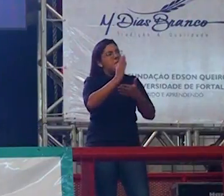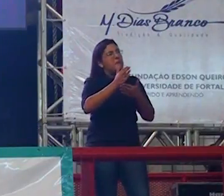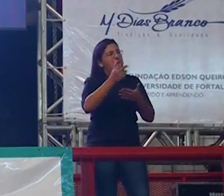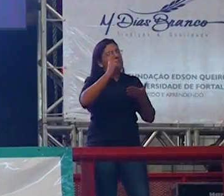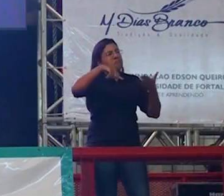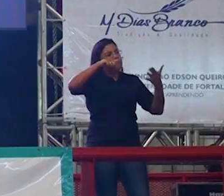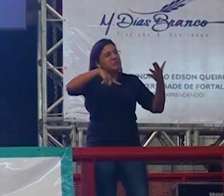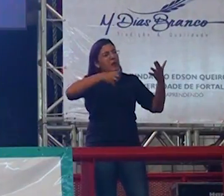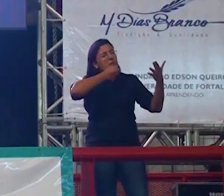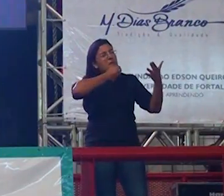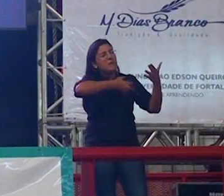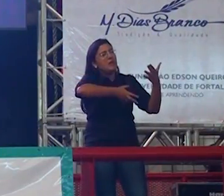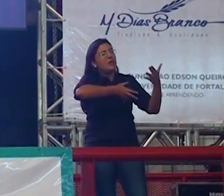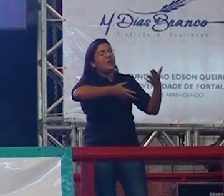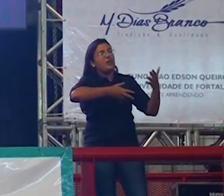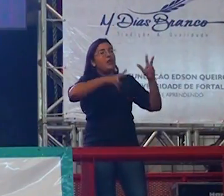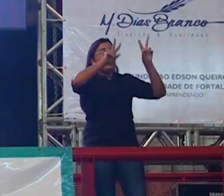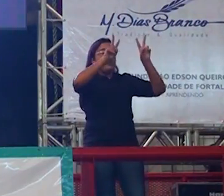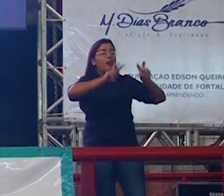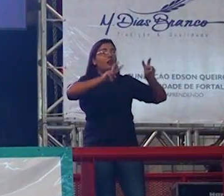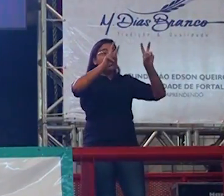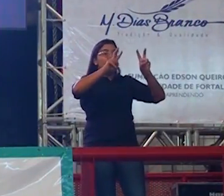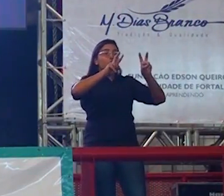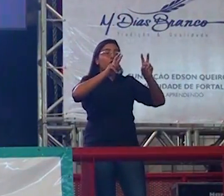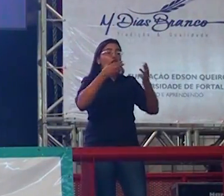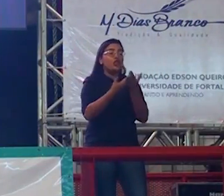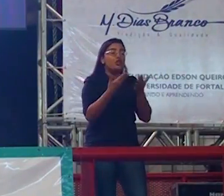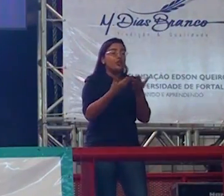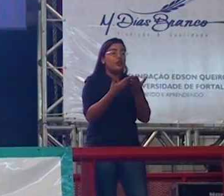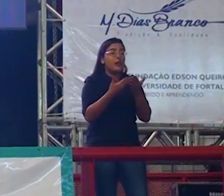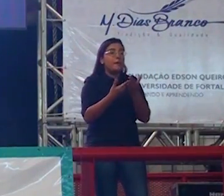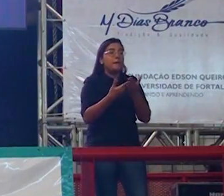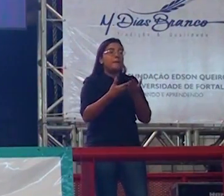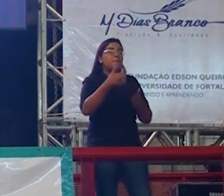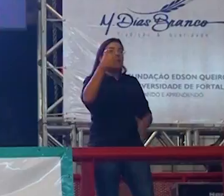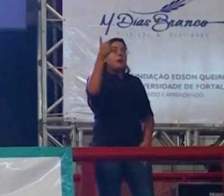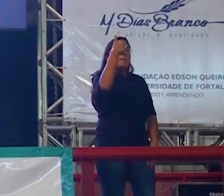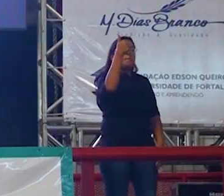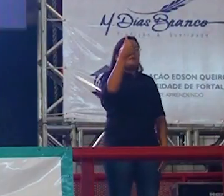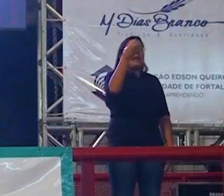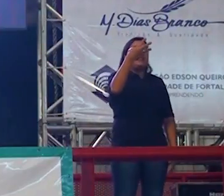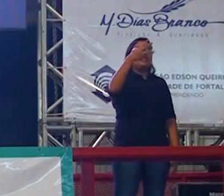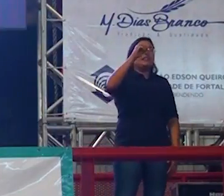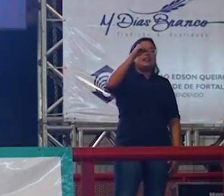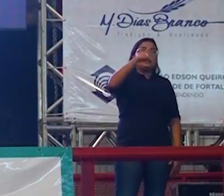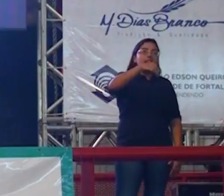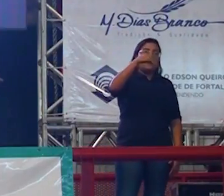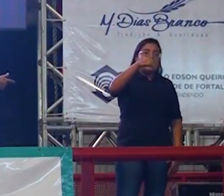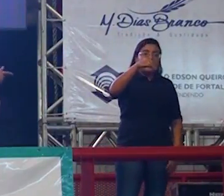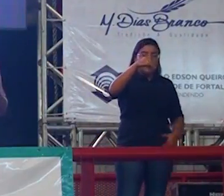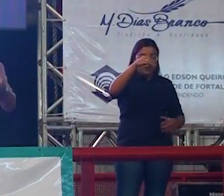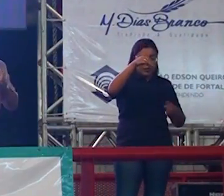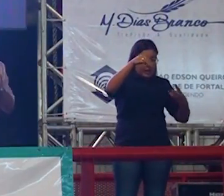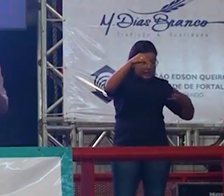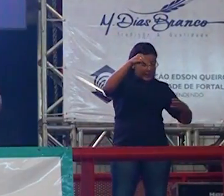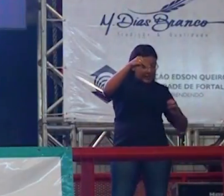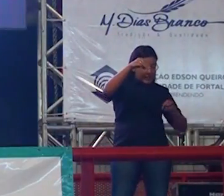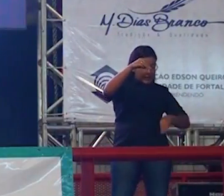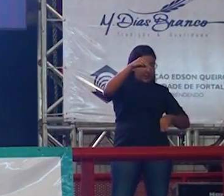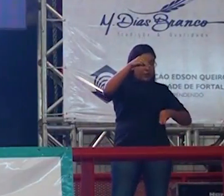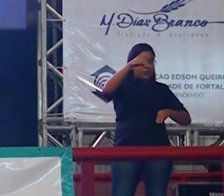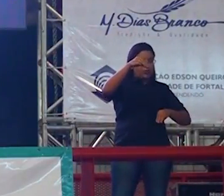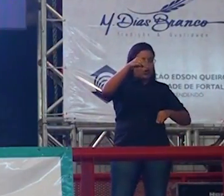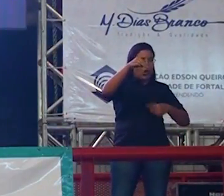mais as questões dos assuntos que eles estudaram na primeira meia hora e na última meia